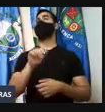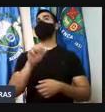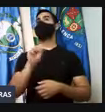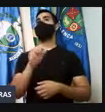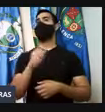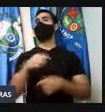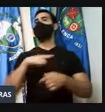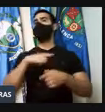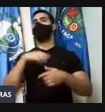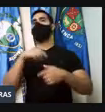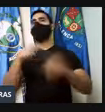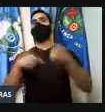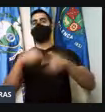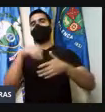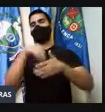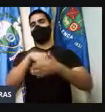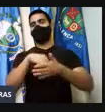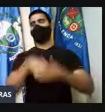8/12/2020.